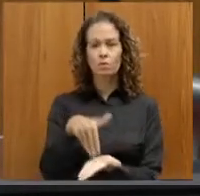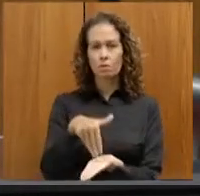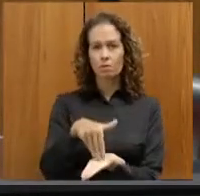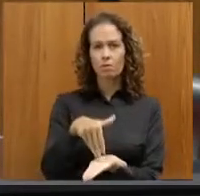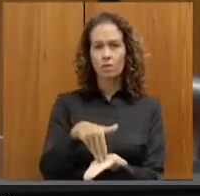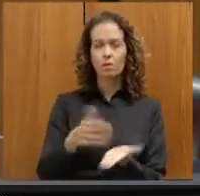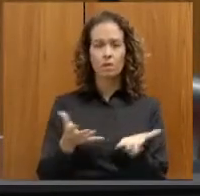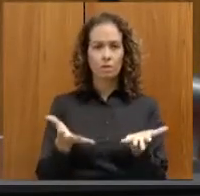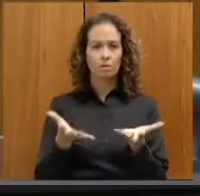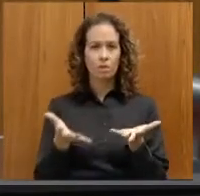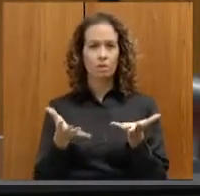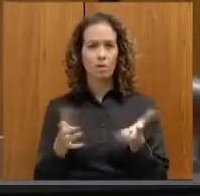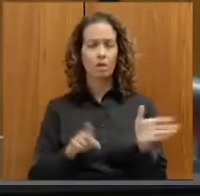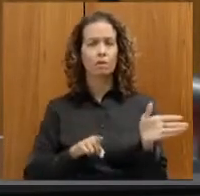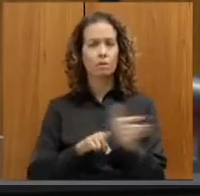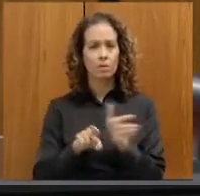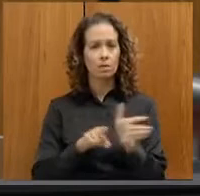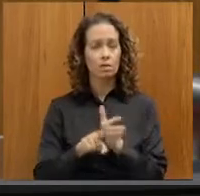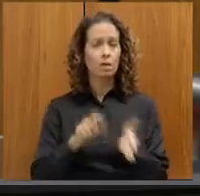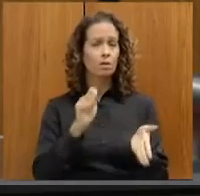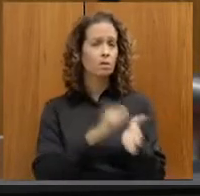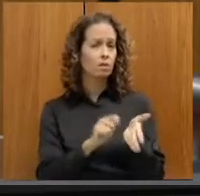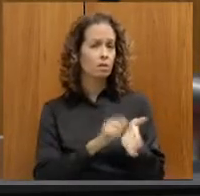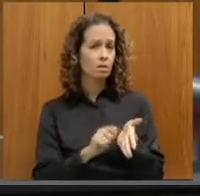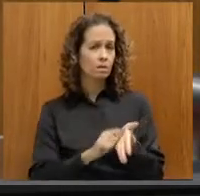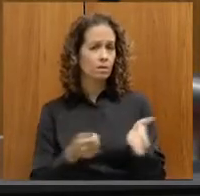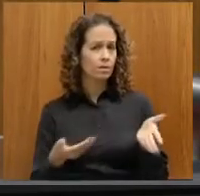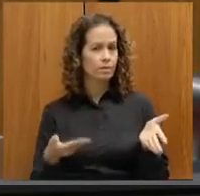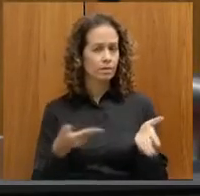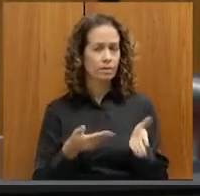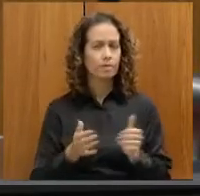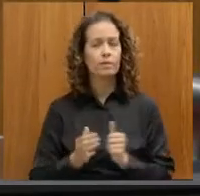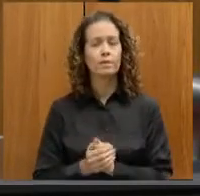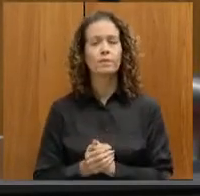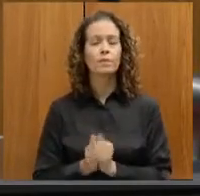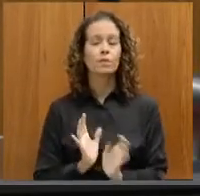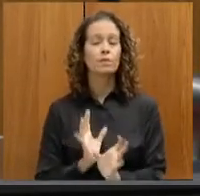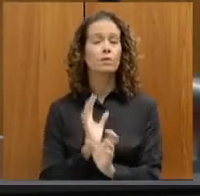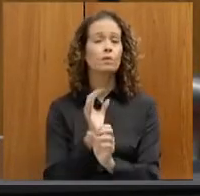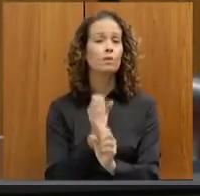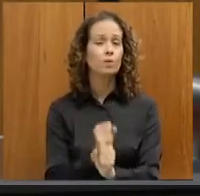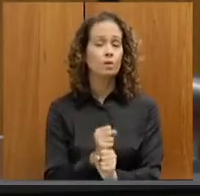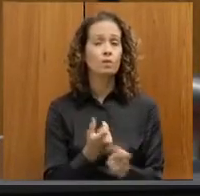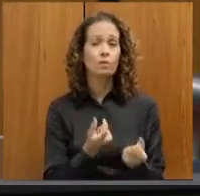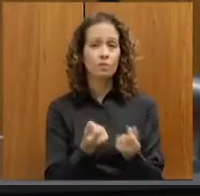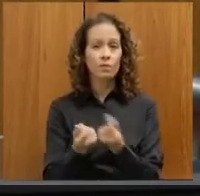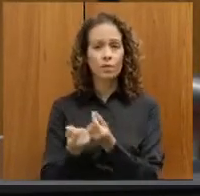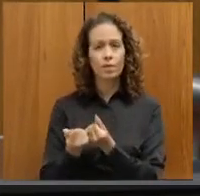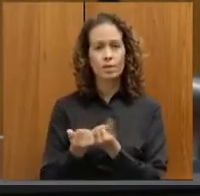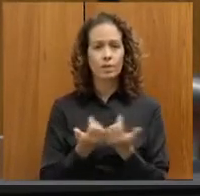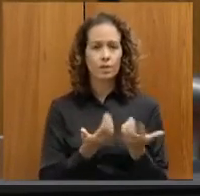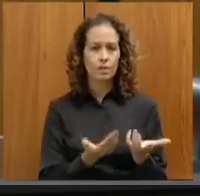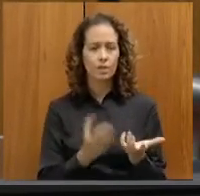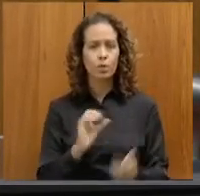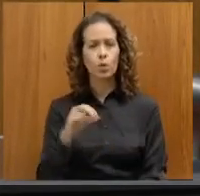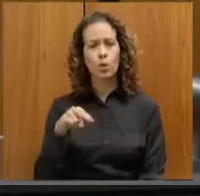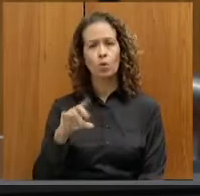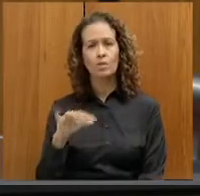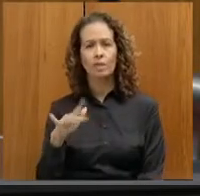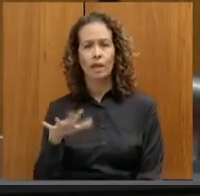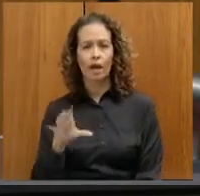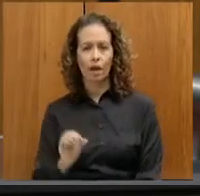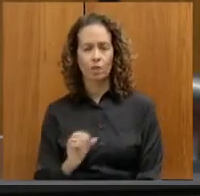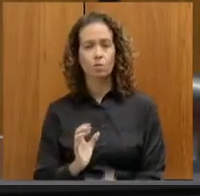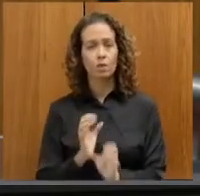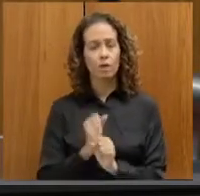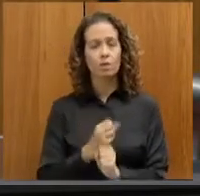que aonde eu quero fazer o meu questionamento está escrito assim saldo financeiro conciliado saldo bancário em